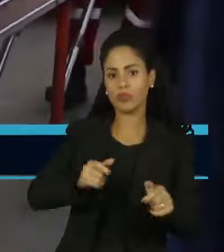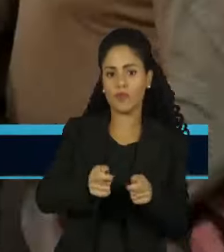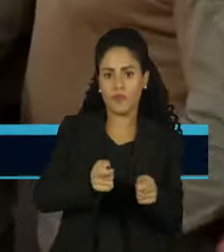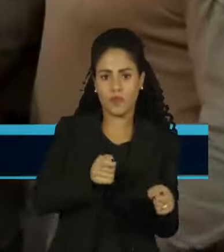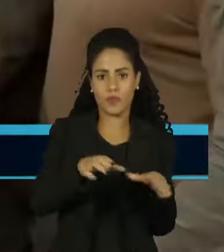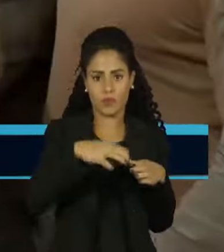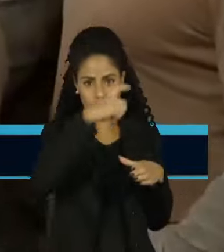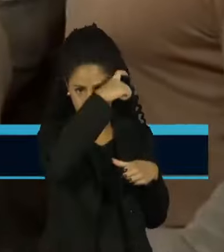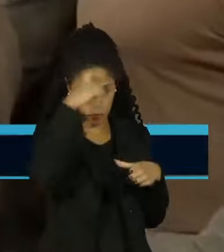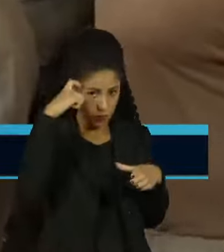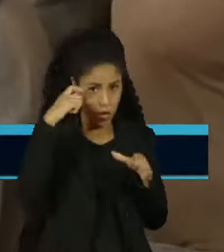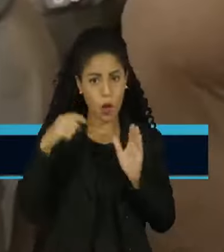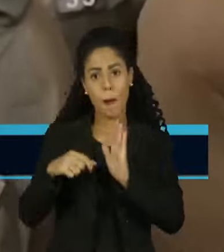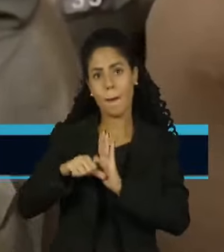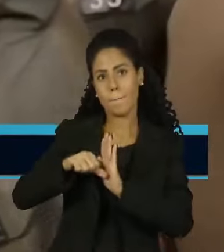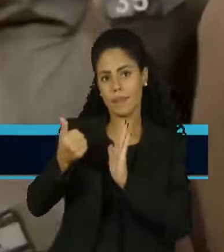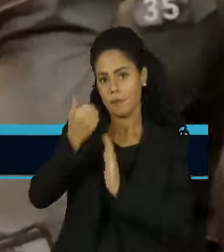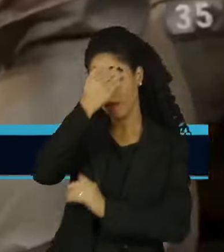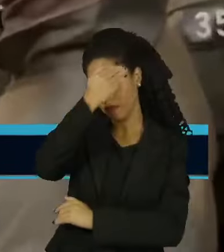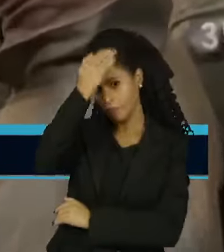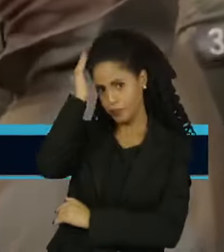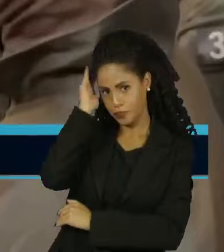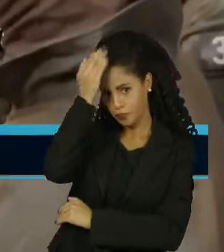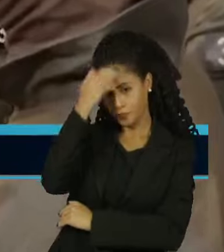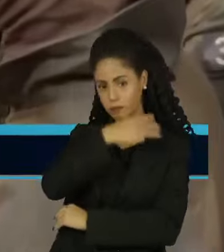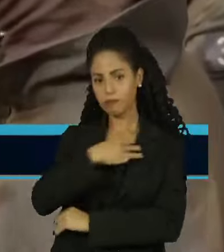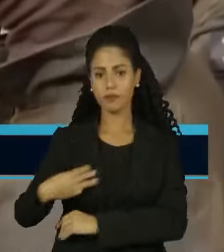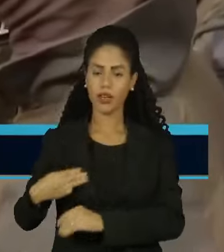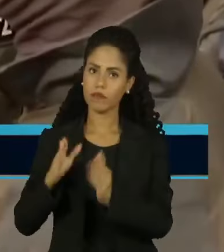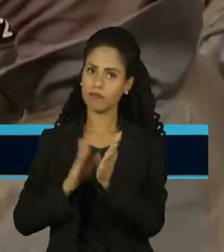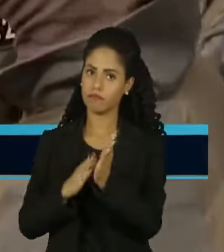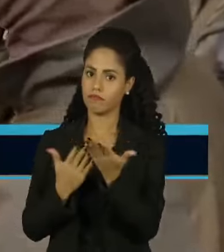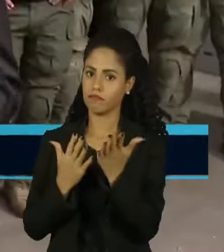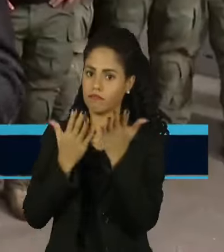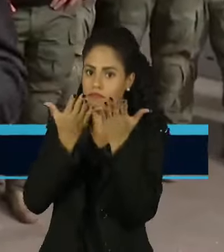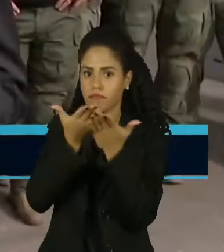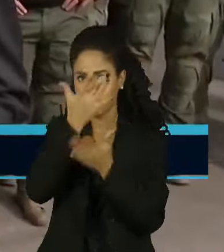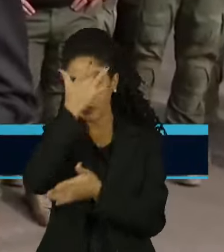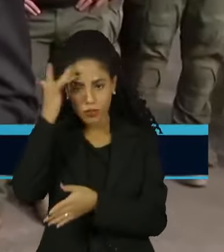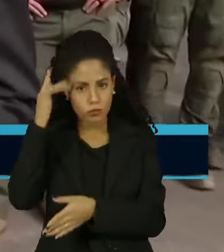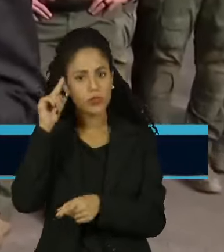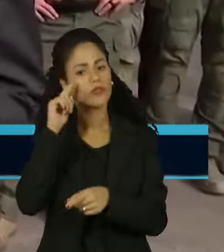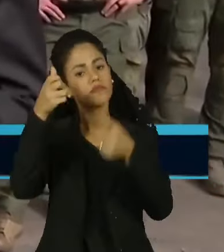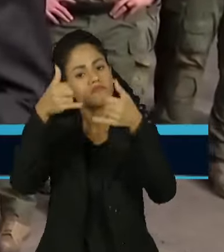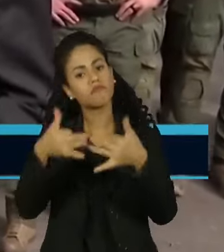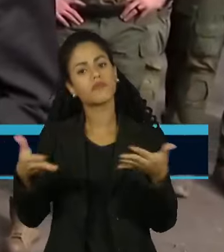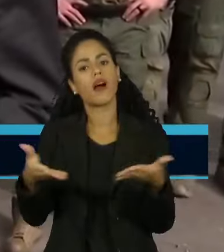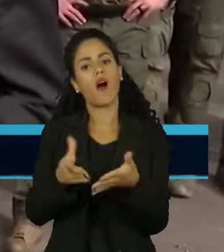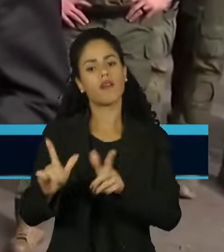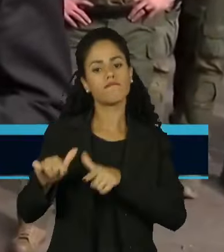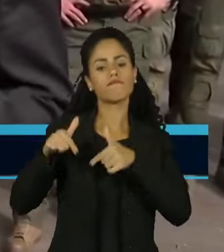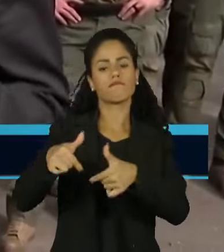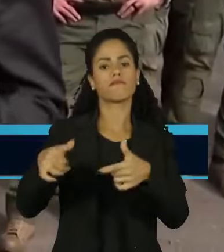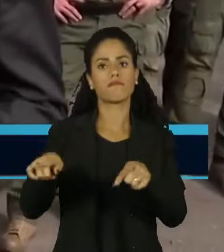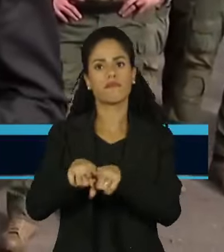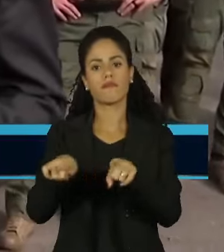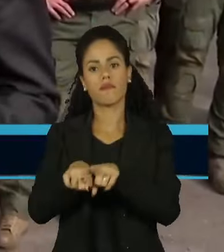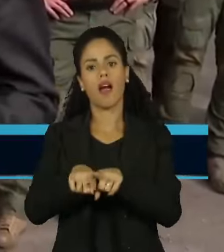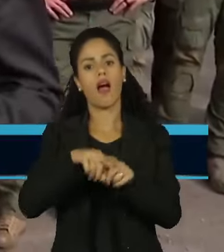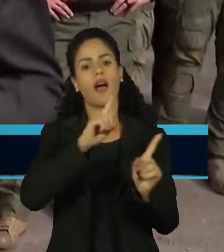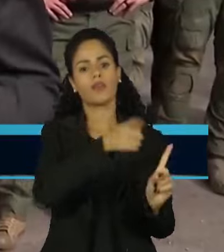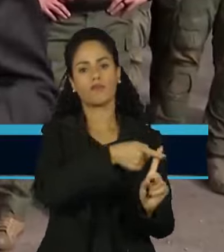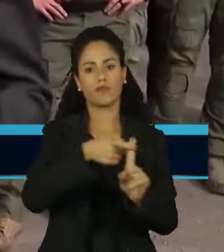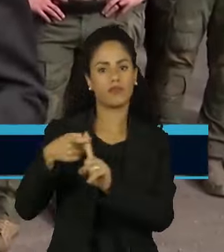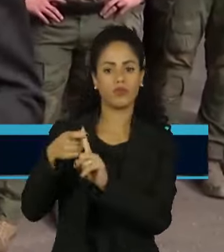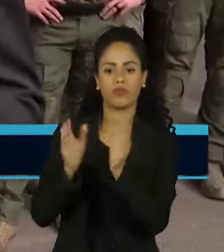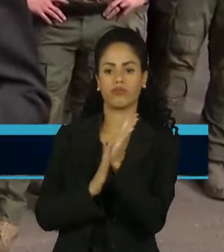ramaz o primeiro-ministro Benjamin nanaho parabenizou os envolvidos disse que esta é uma das operações de resgate mais